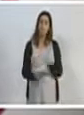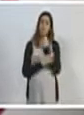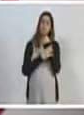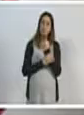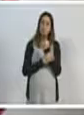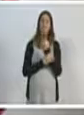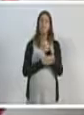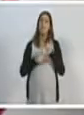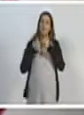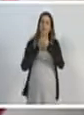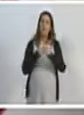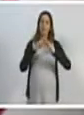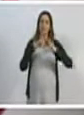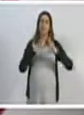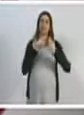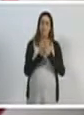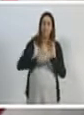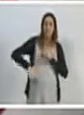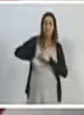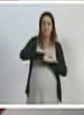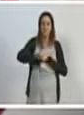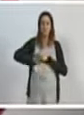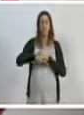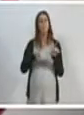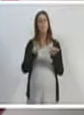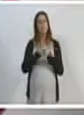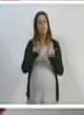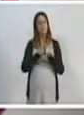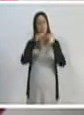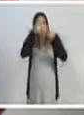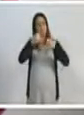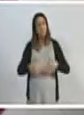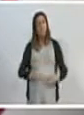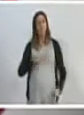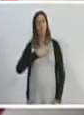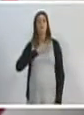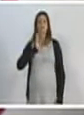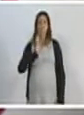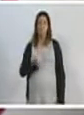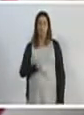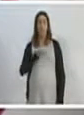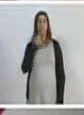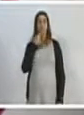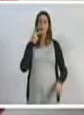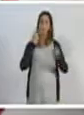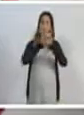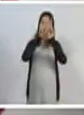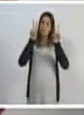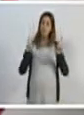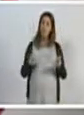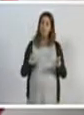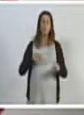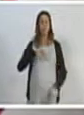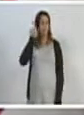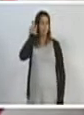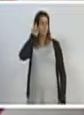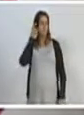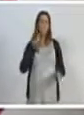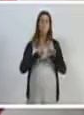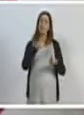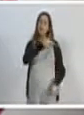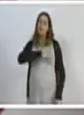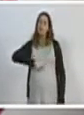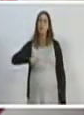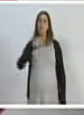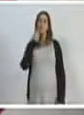em torno das escolas. Quero também, senhores, relatar da minha alegria, já falei desse tema aqui, vereador Inhas Manta, mas quero falar de novo